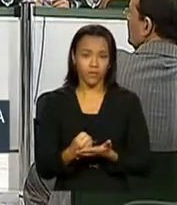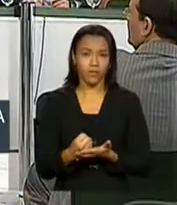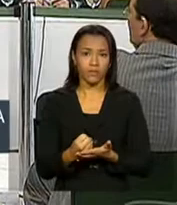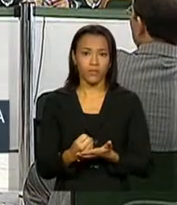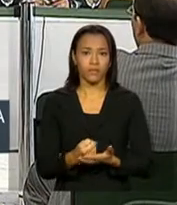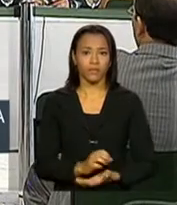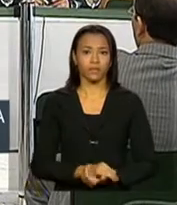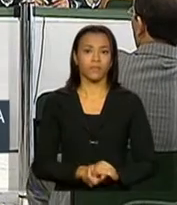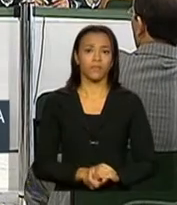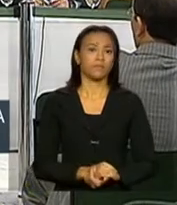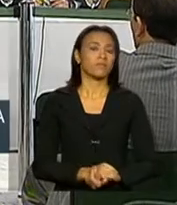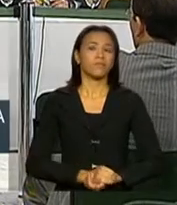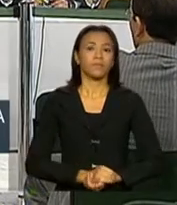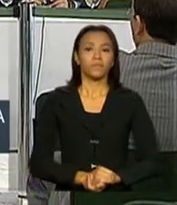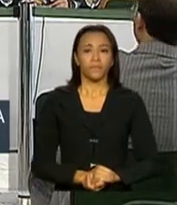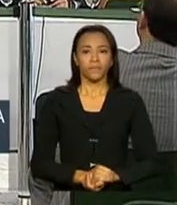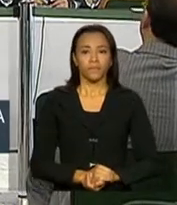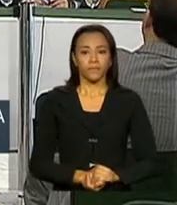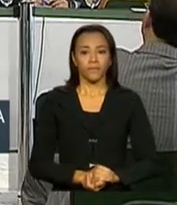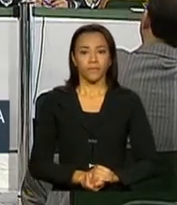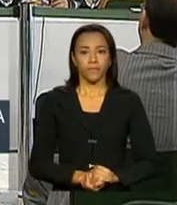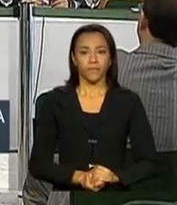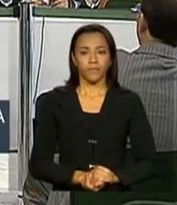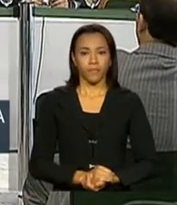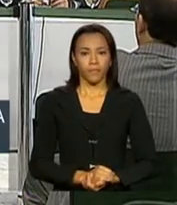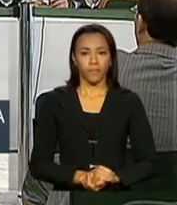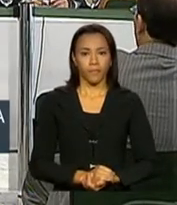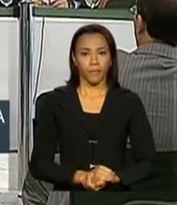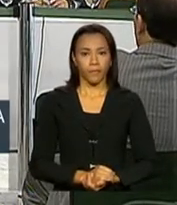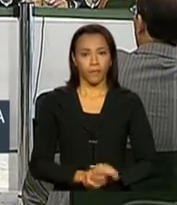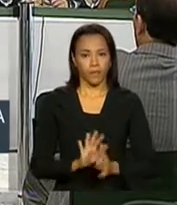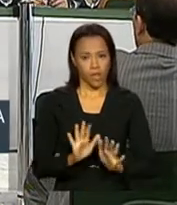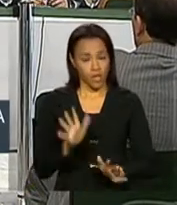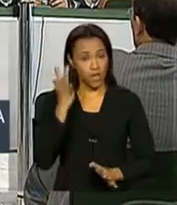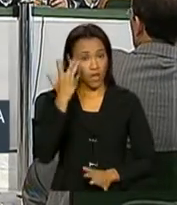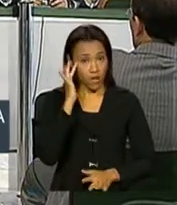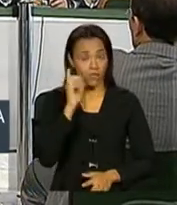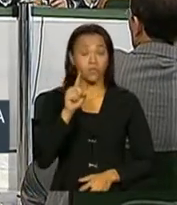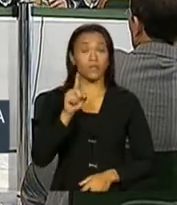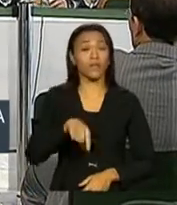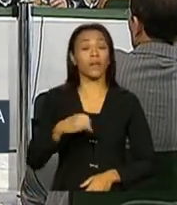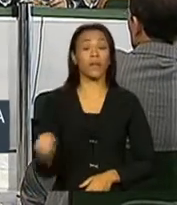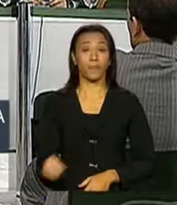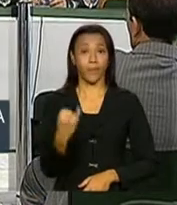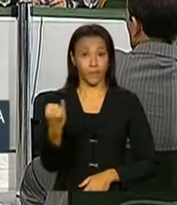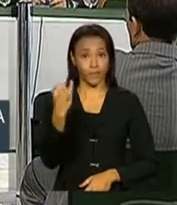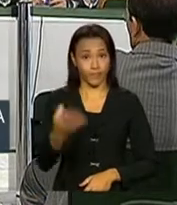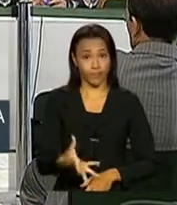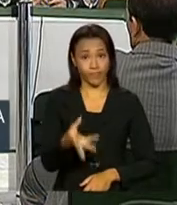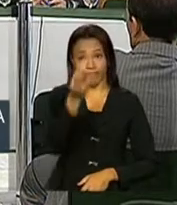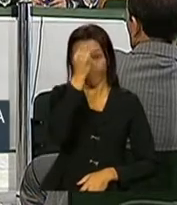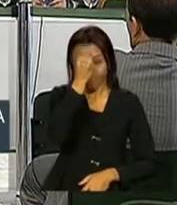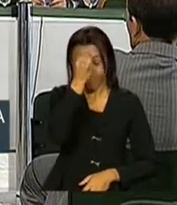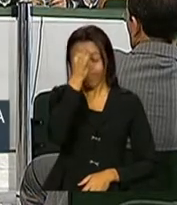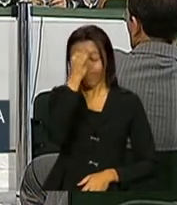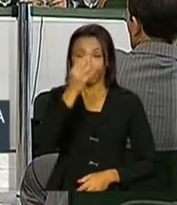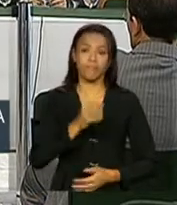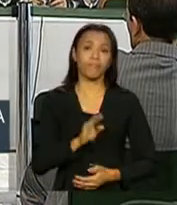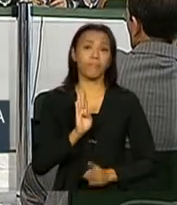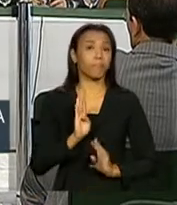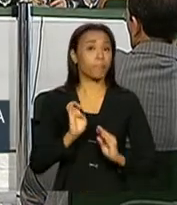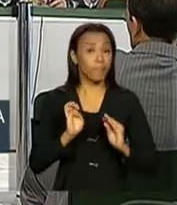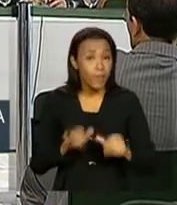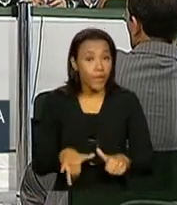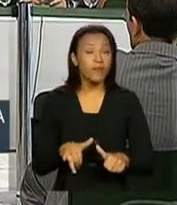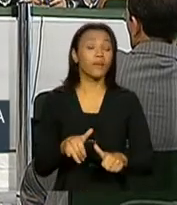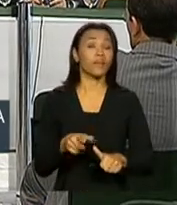de excedentes e desindexação de contratos. Não, eu acho que é importante gravar bem